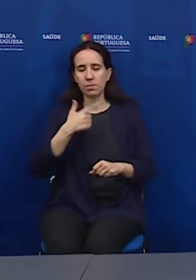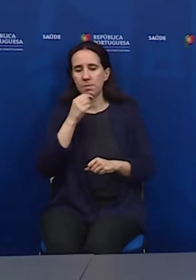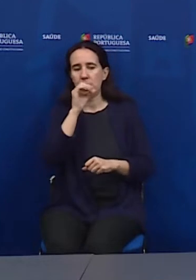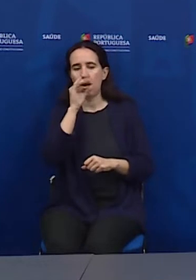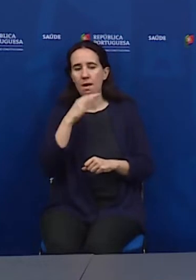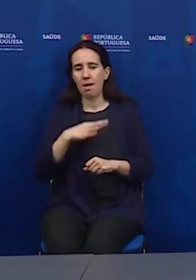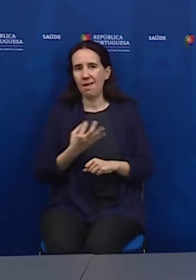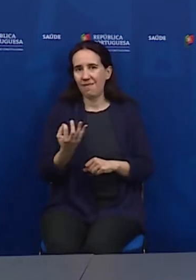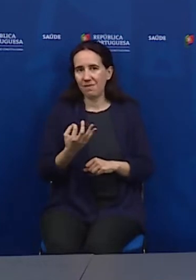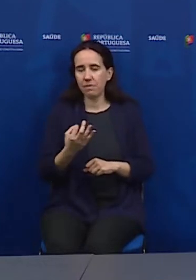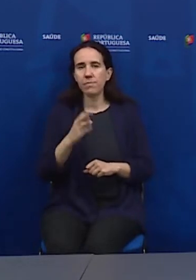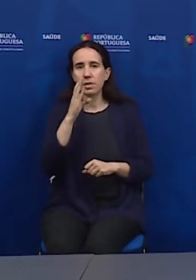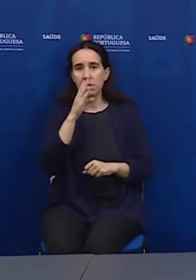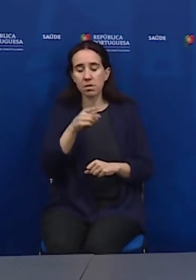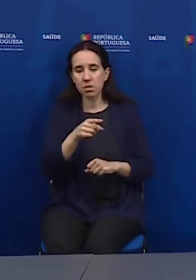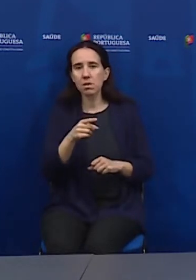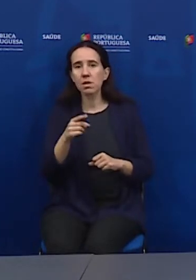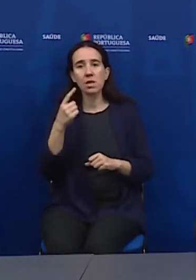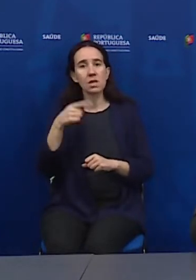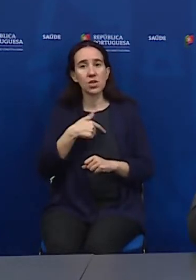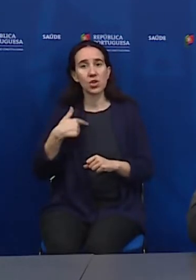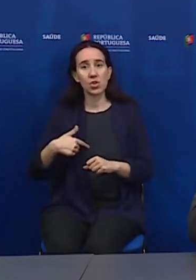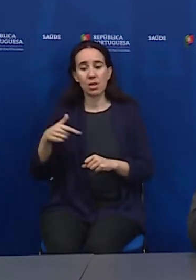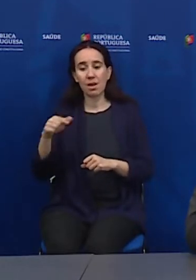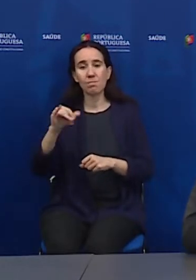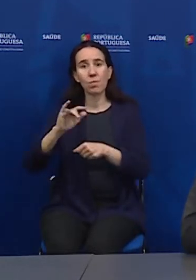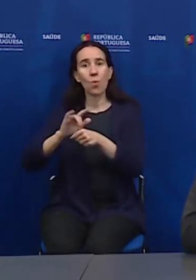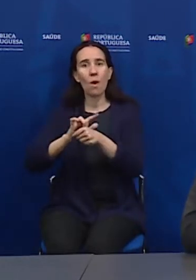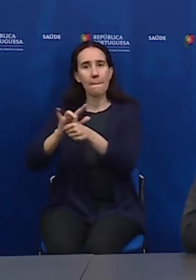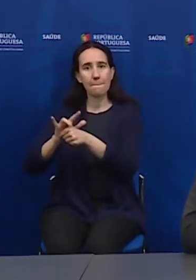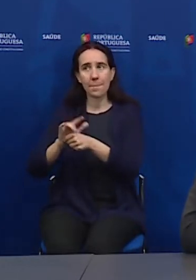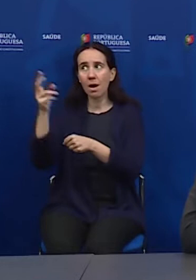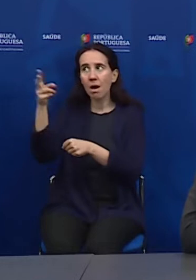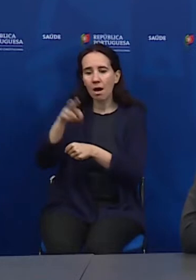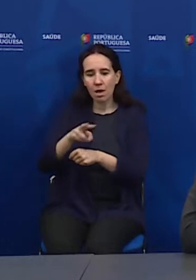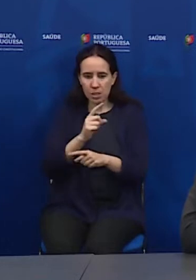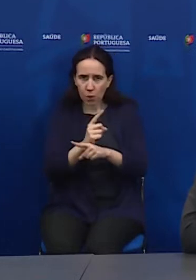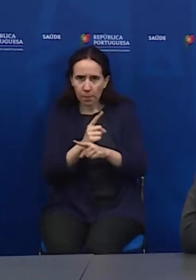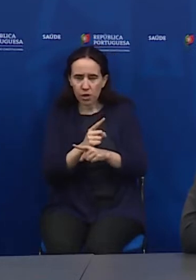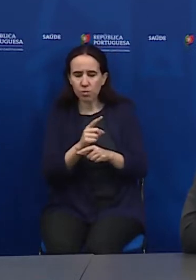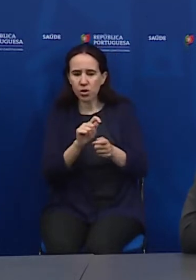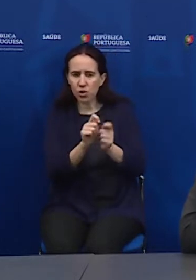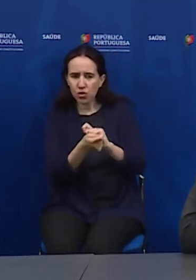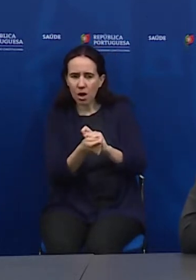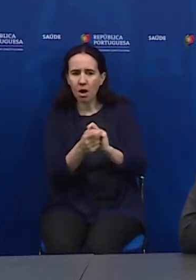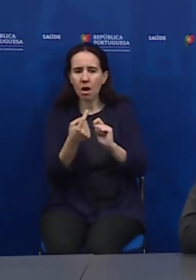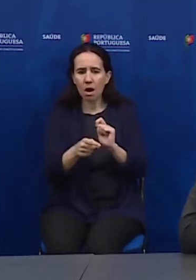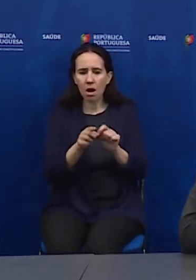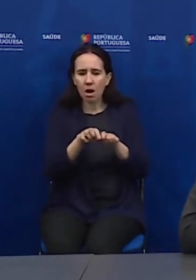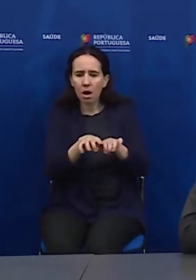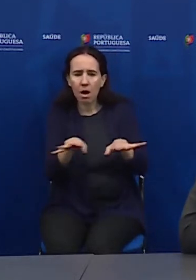de facto, o coronavírus, desde que saiu da China, de Wuhan, é o mesmo, se tem outras linhas ou se não tem outras